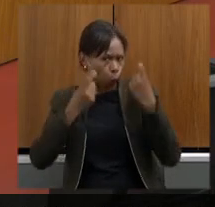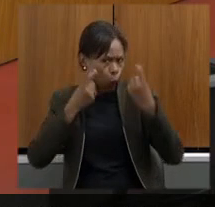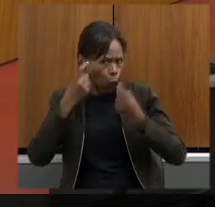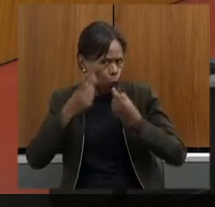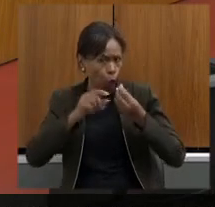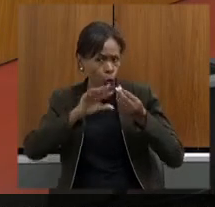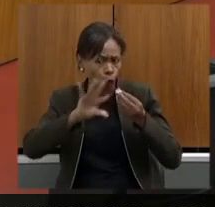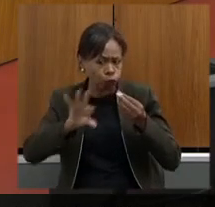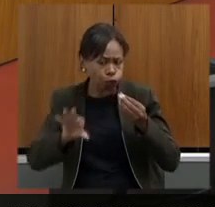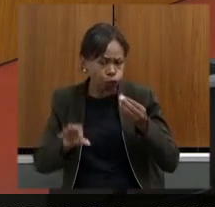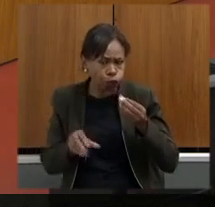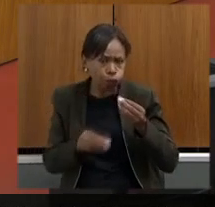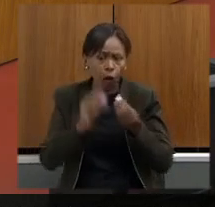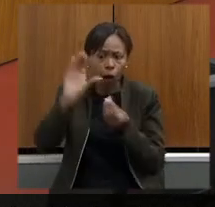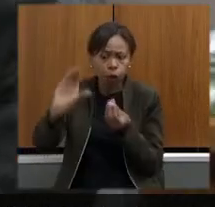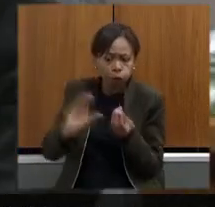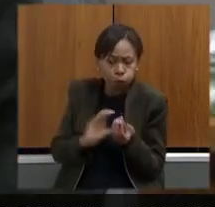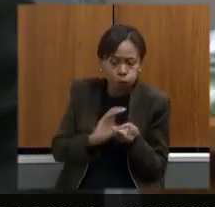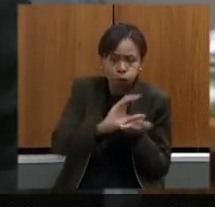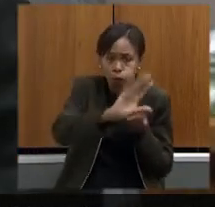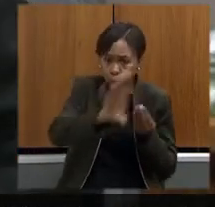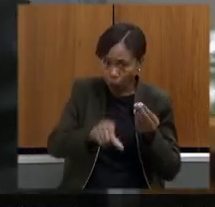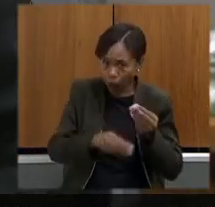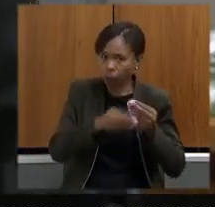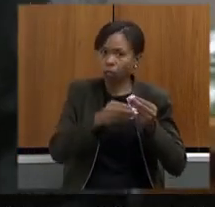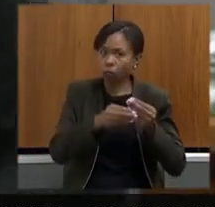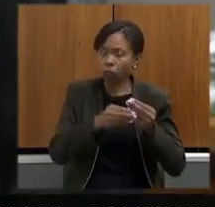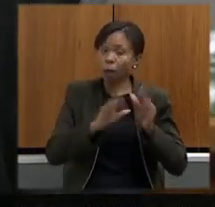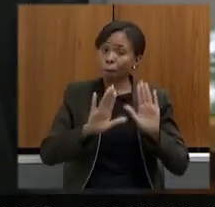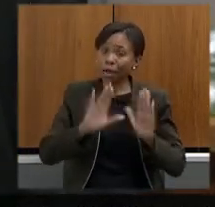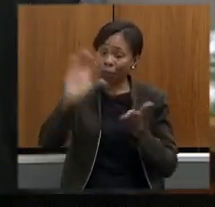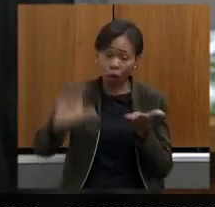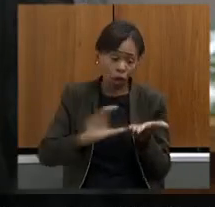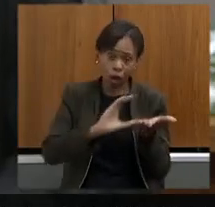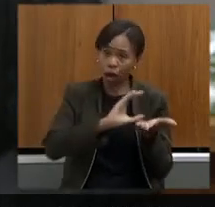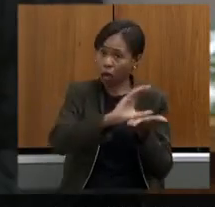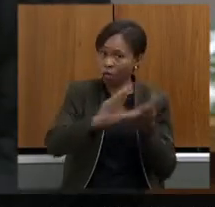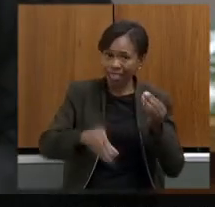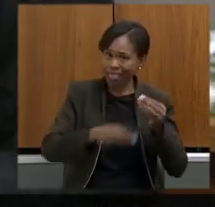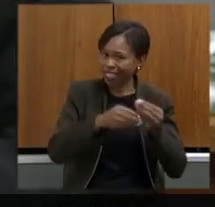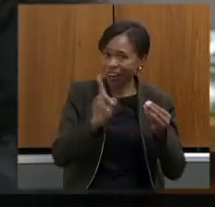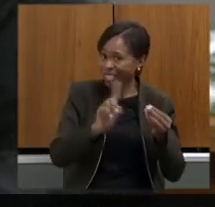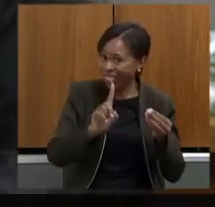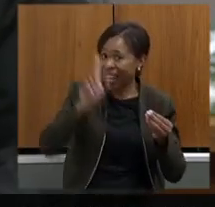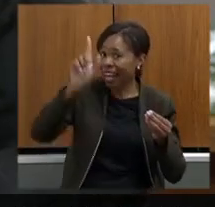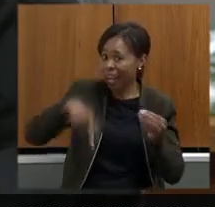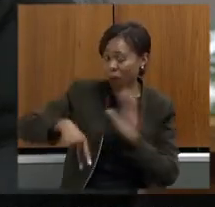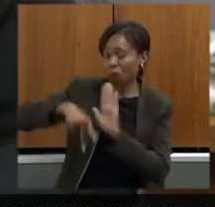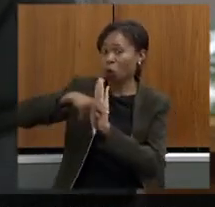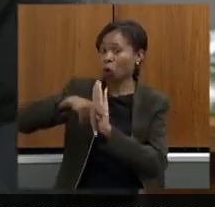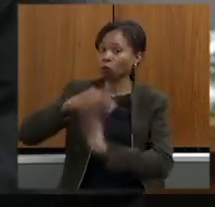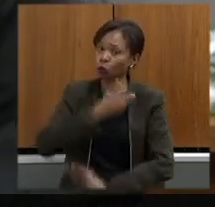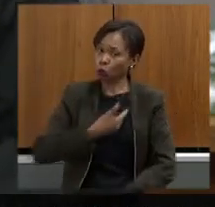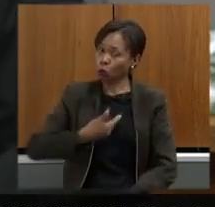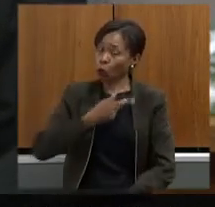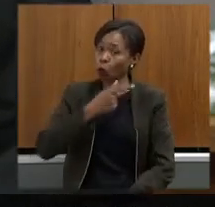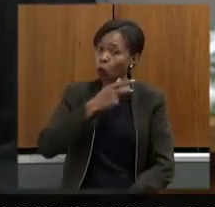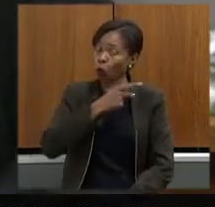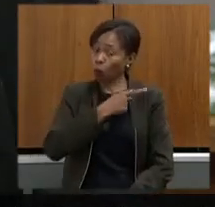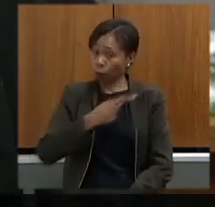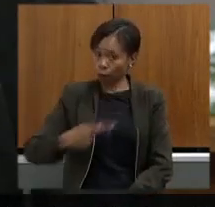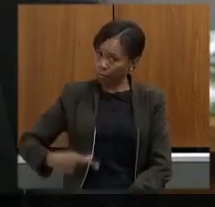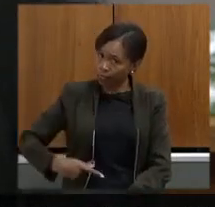né a decisão de não é essa se foi dor Presidente da República embaixo tem que ter um movimento político